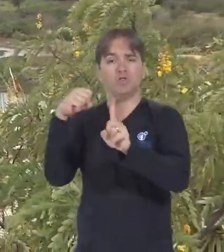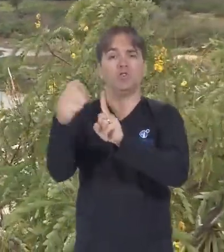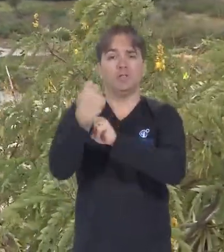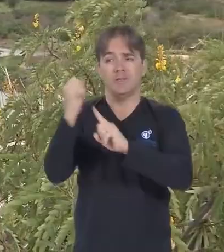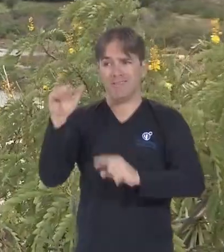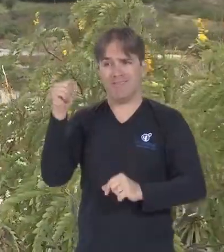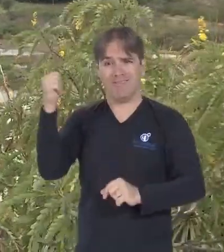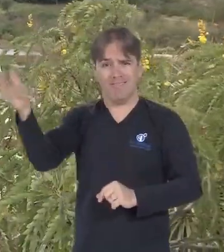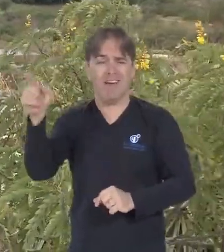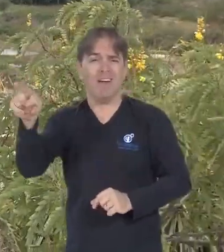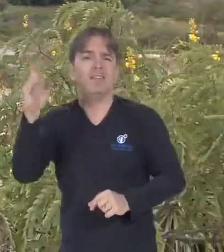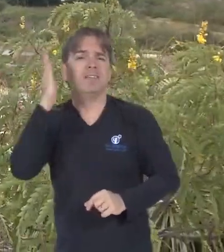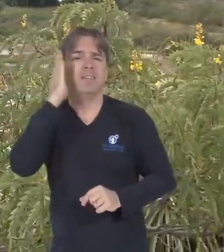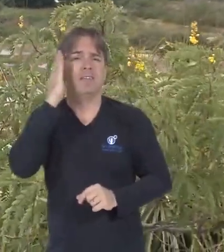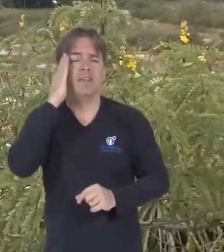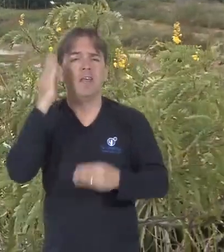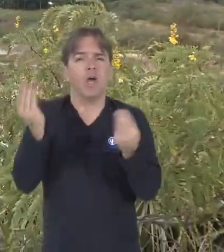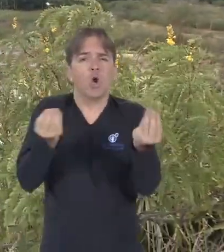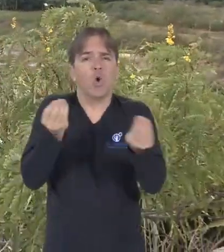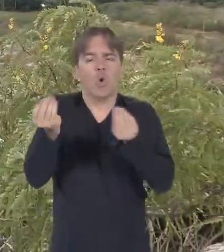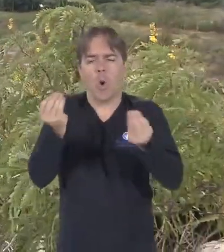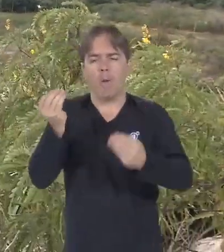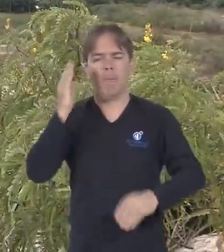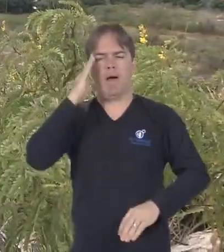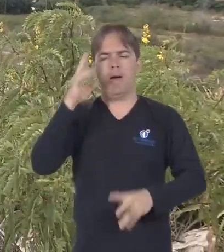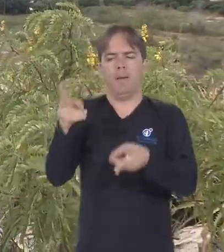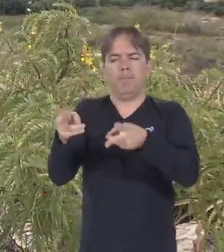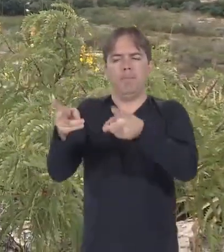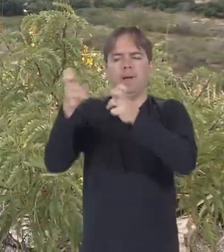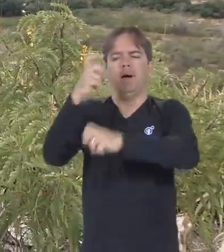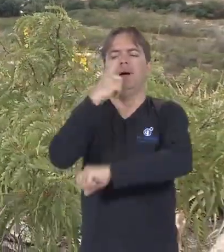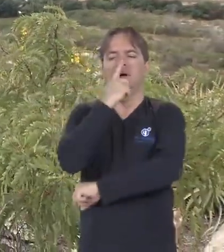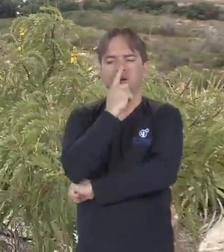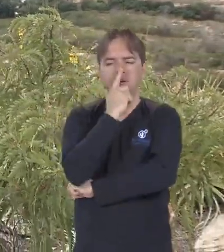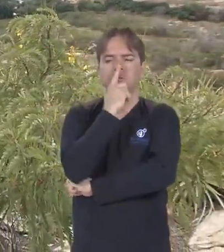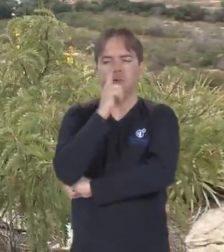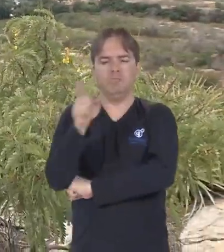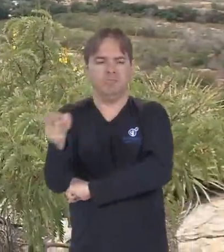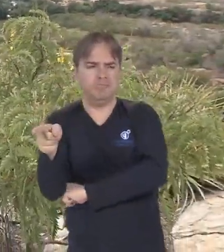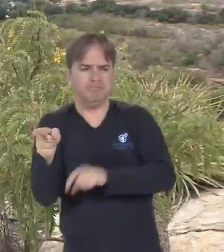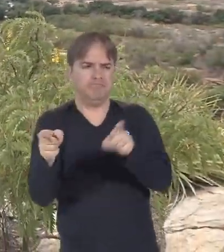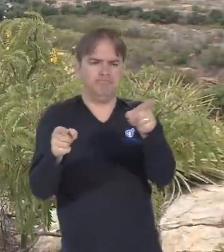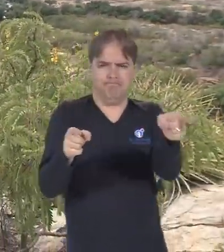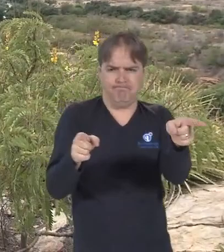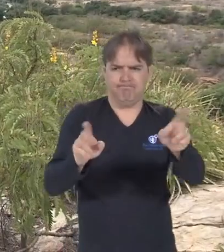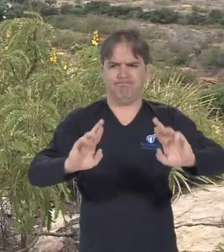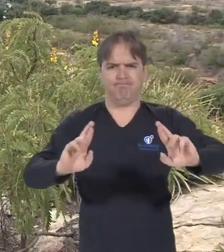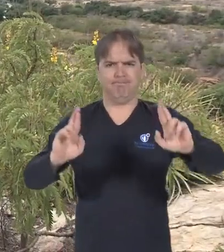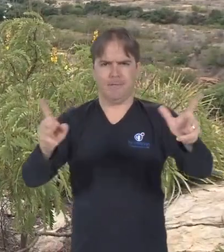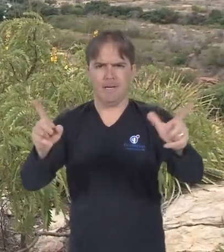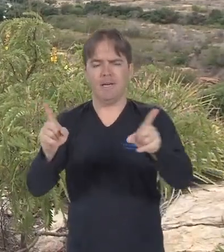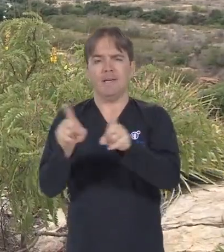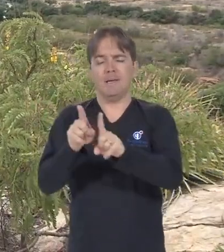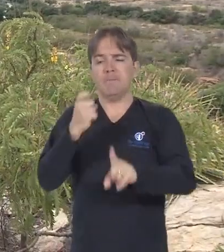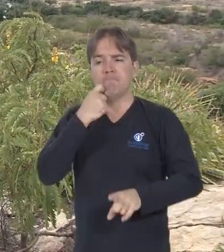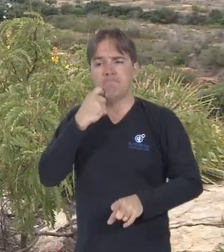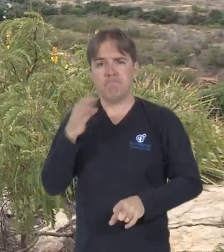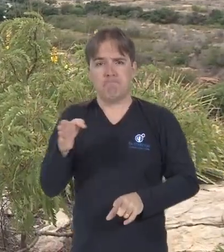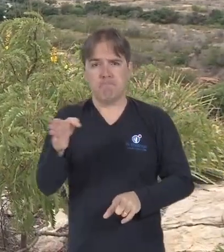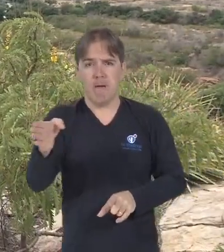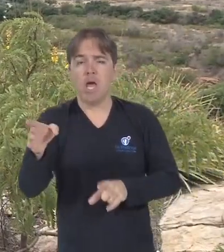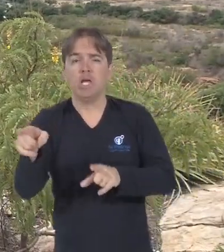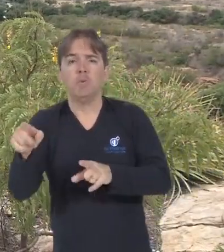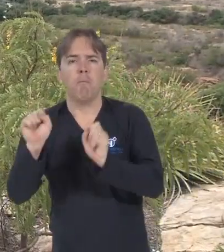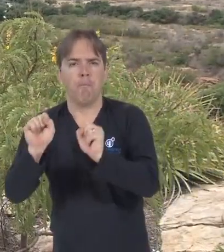comunidades também entenderem essa dinâmica e poderem perceber que algumas espécies de peixes que estão chegando lá